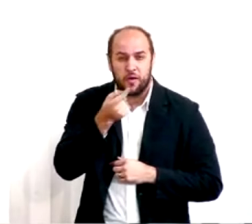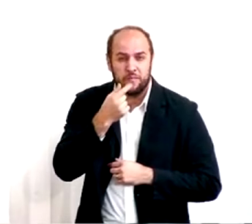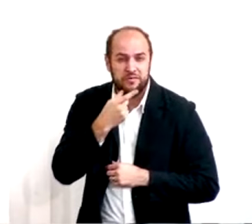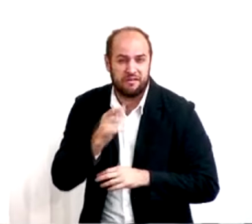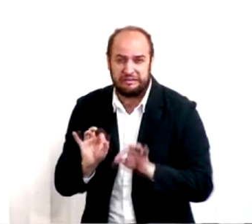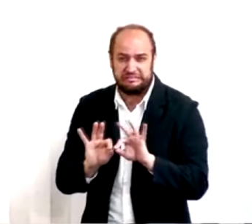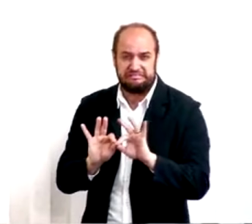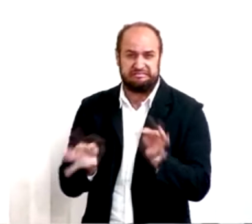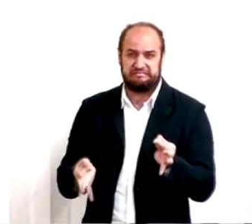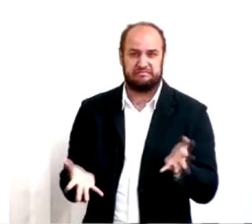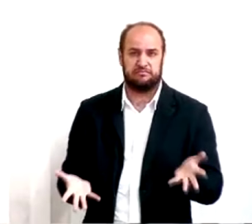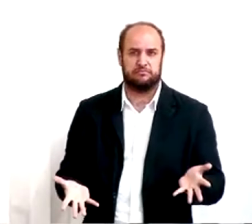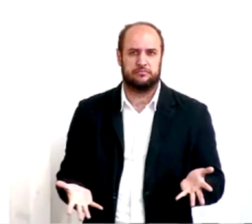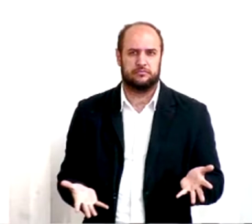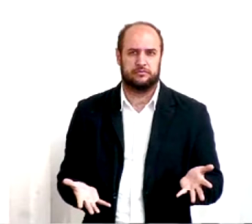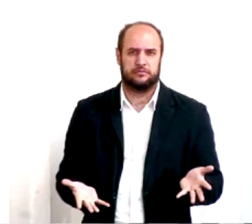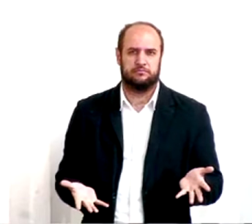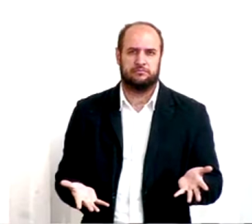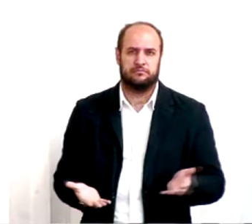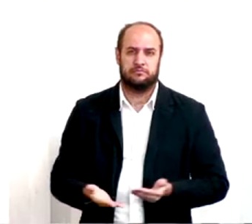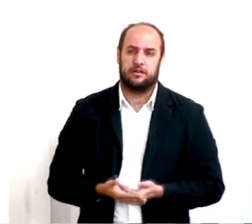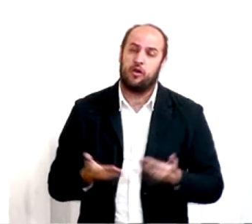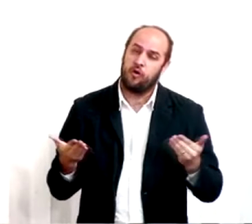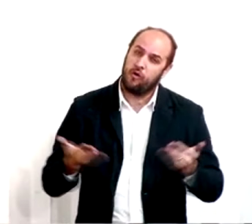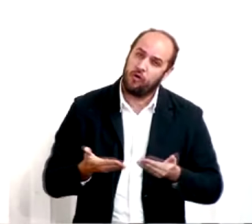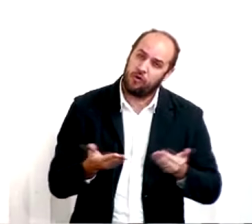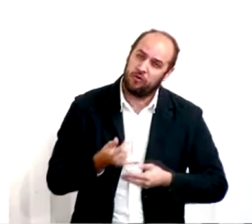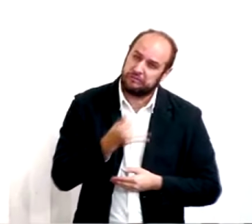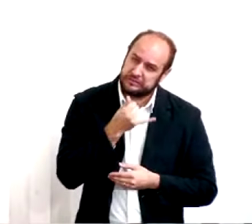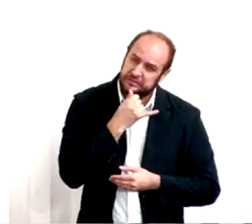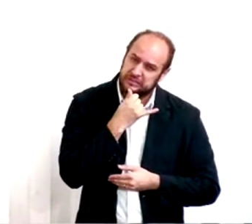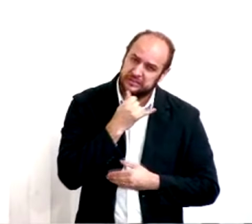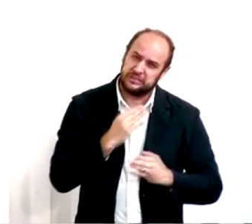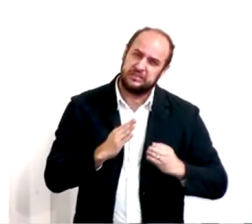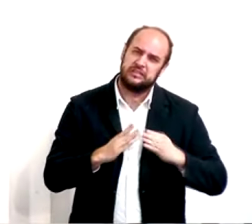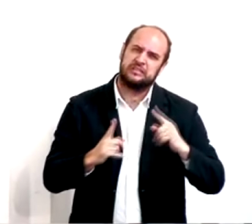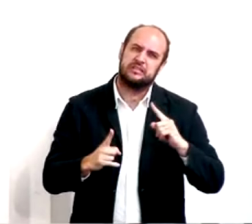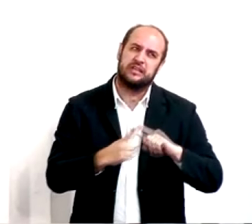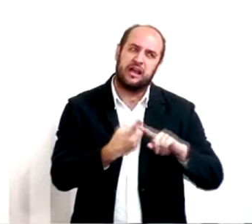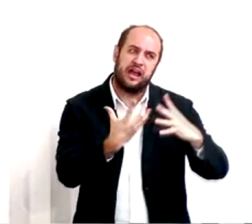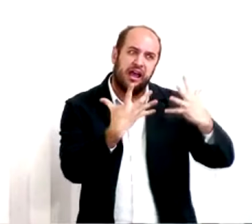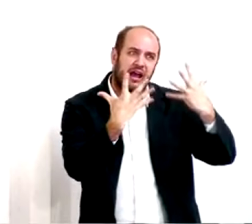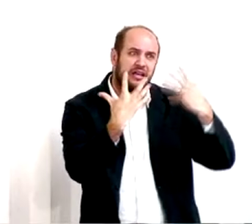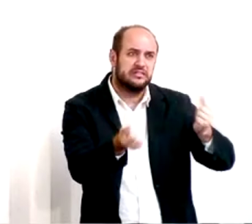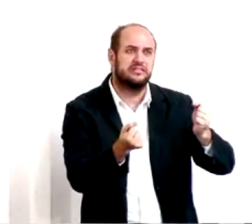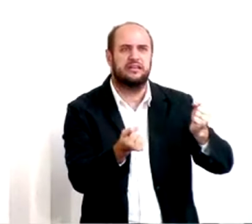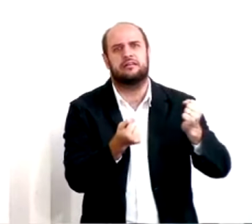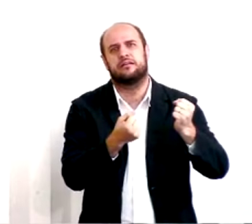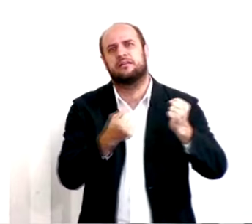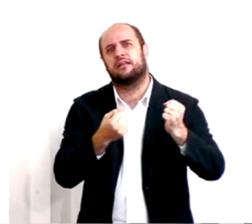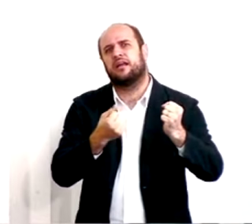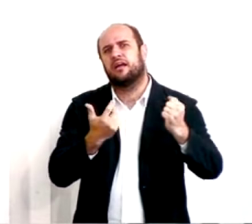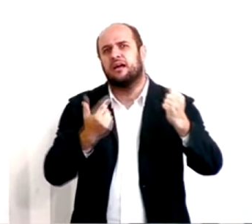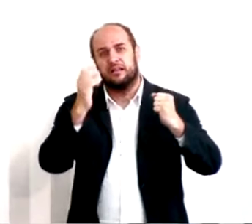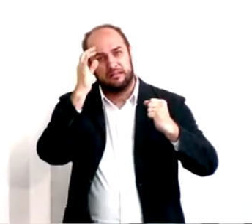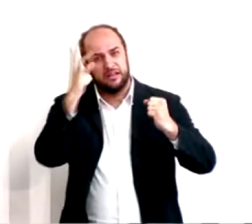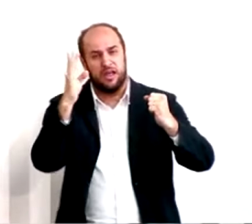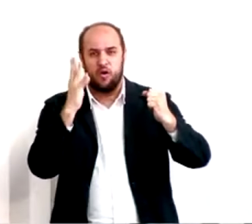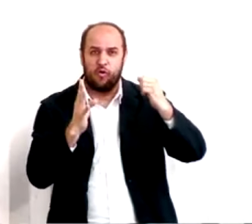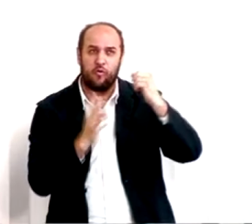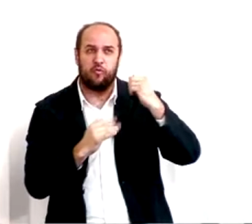viver de forma simples Infelizmente hoje muitas dessas igrejas sucumbiram a teologia da prosperidade e muitas dessas